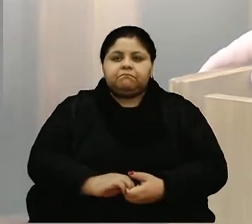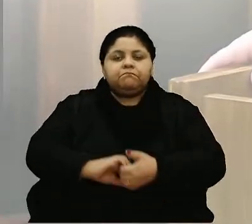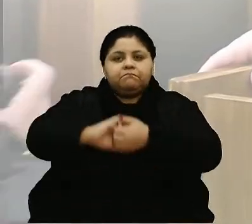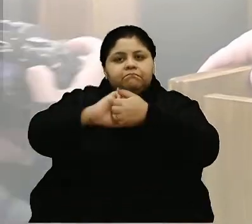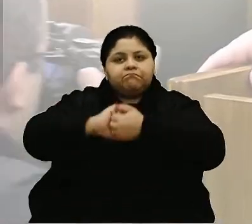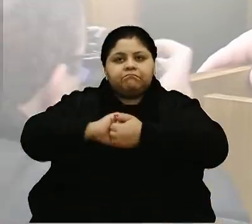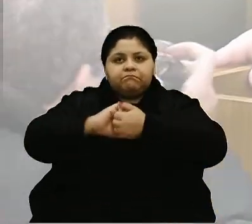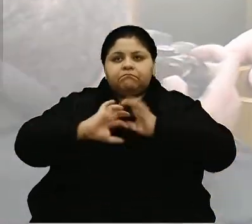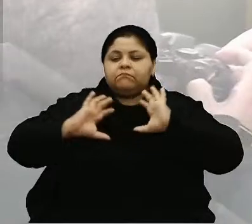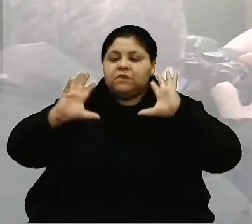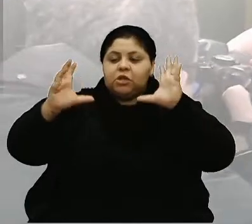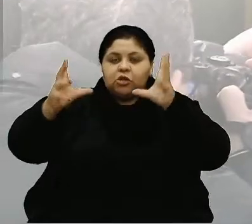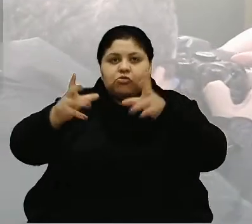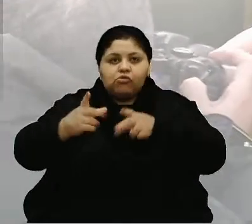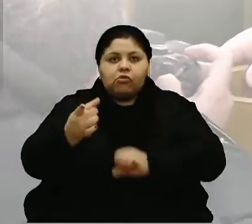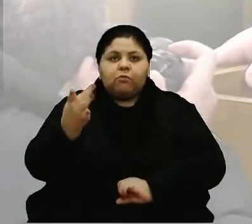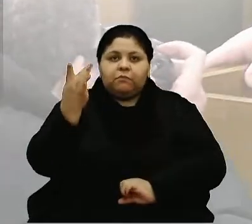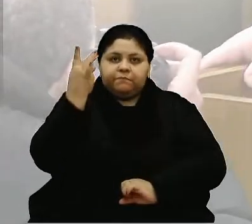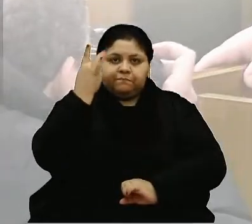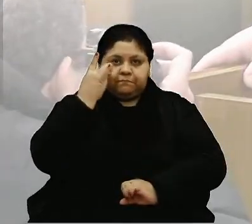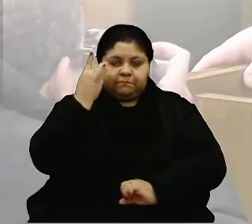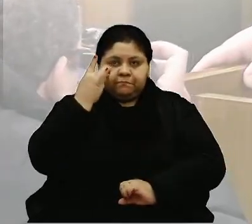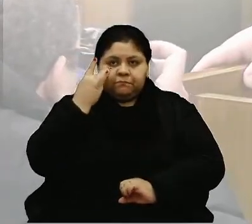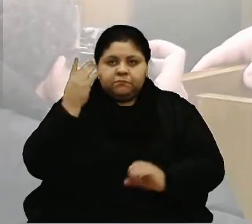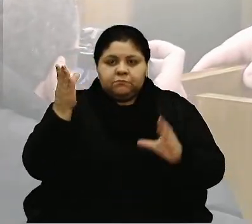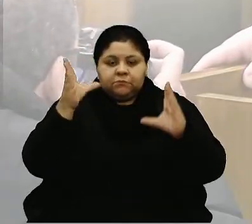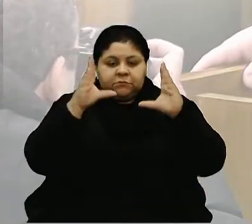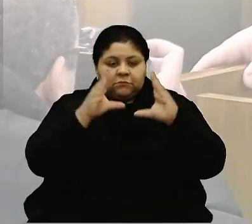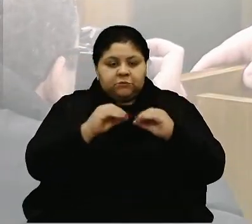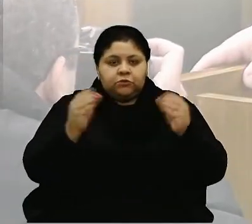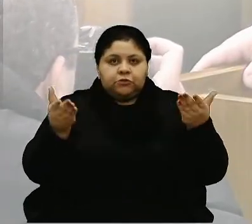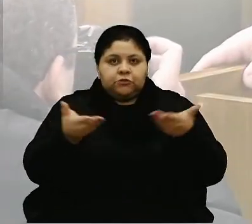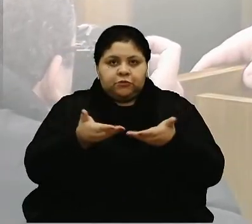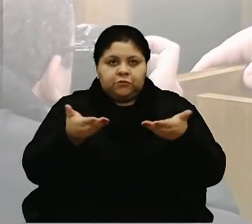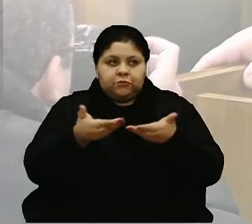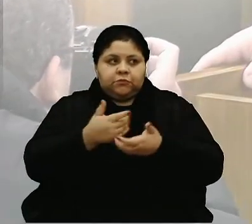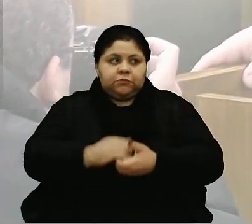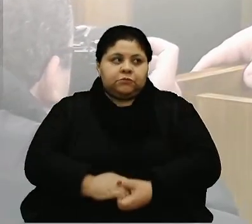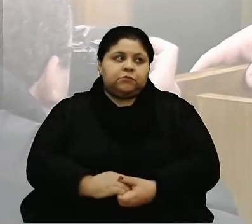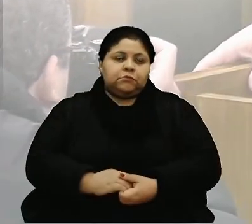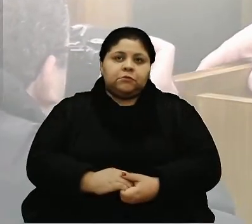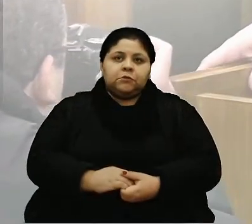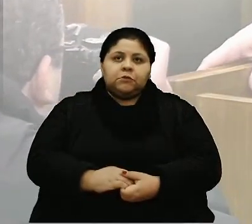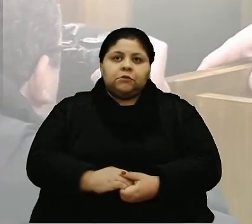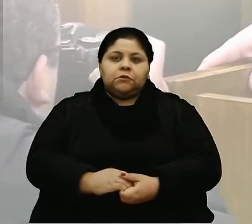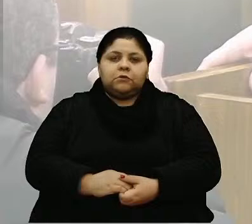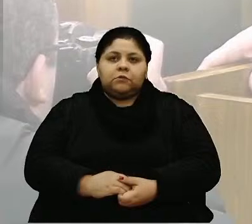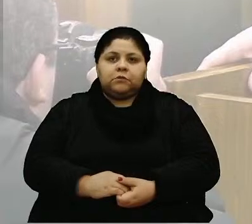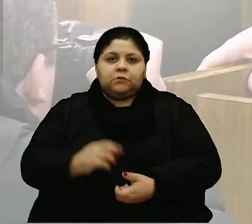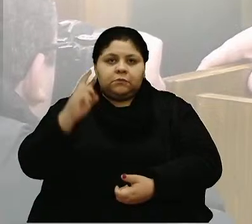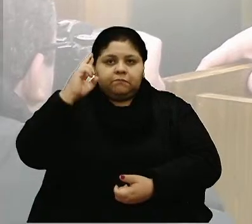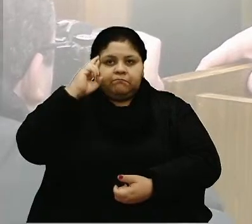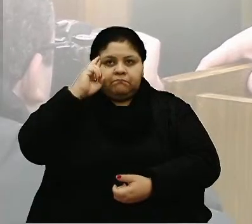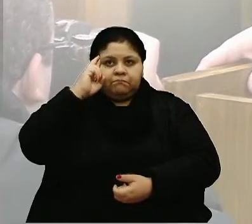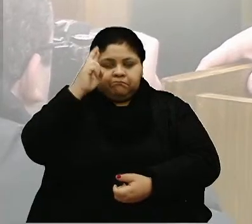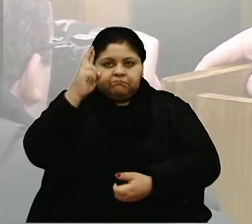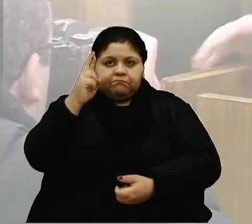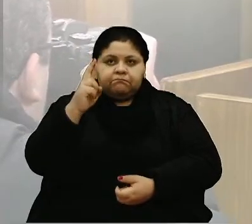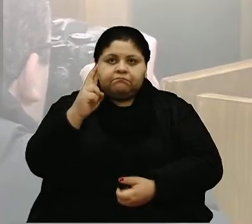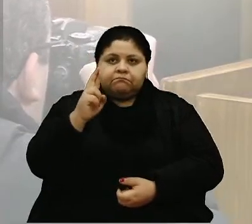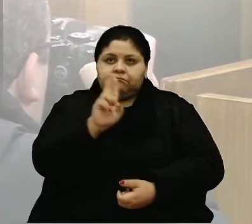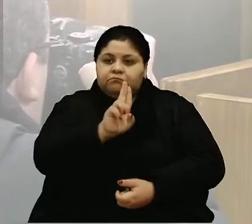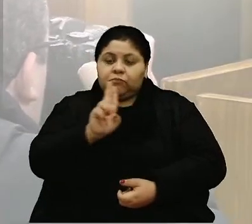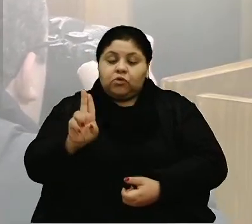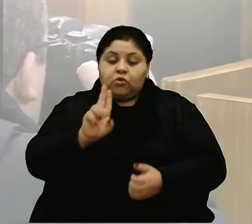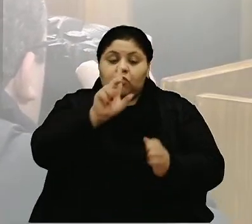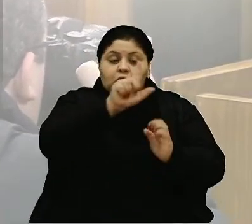Cumprimentar a todos os presentes nesta noite de hoje. Senhoras e senhores, o nome Terra Sol